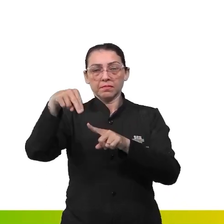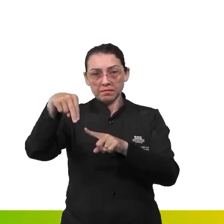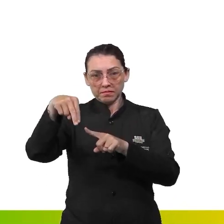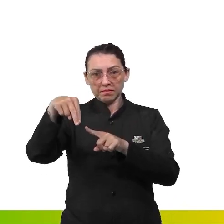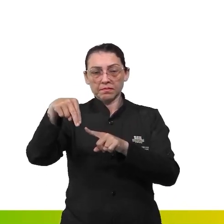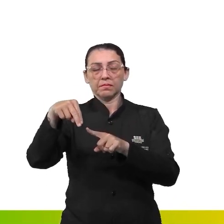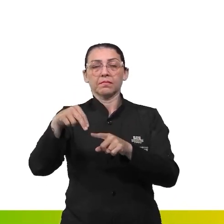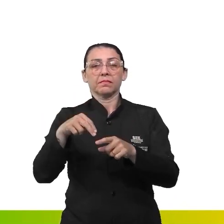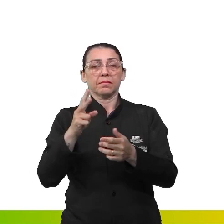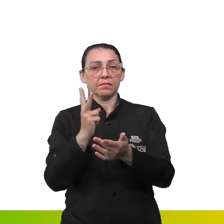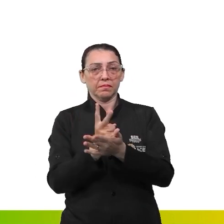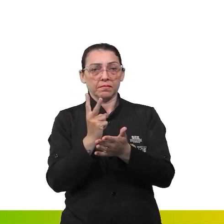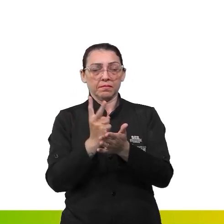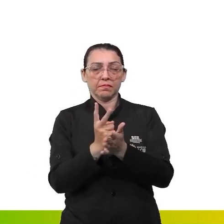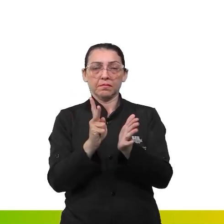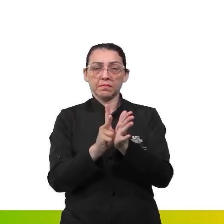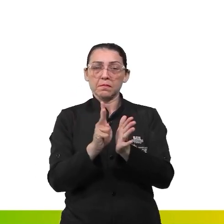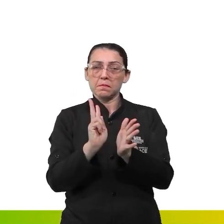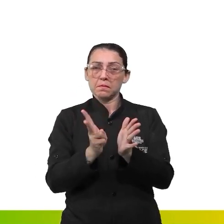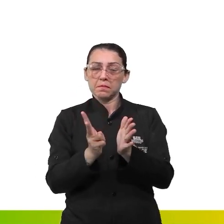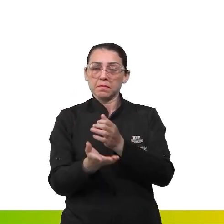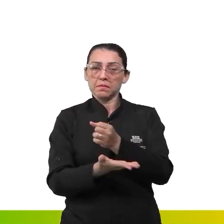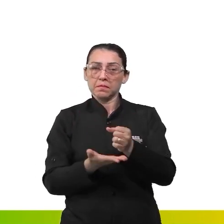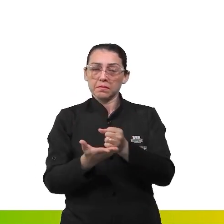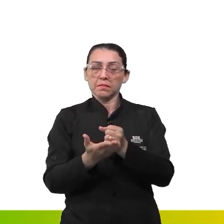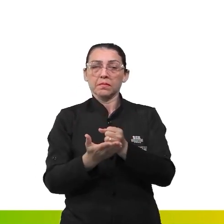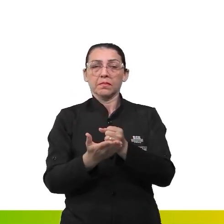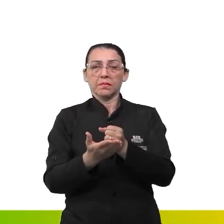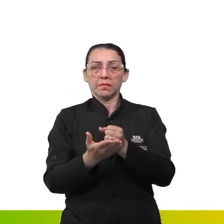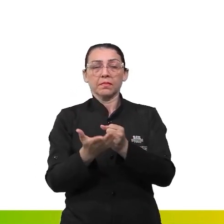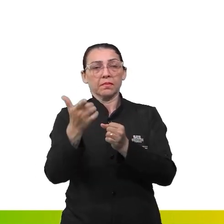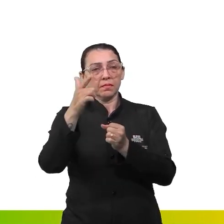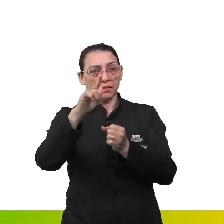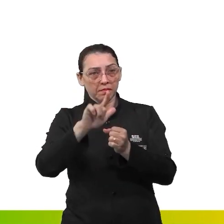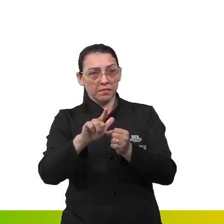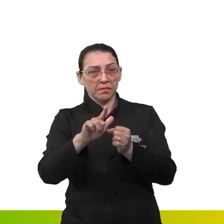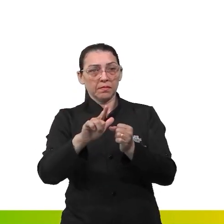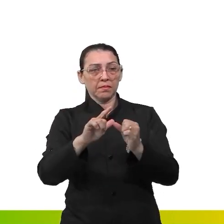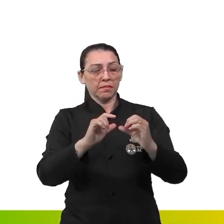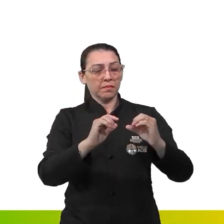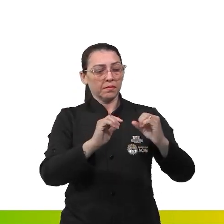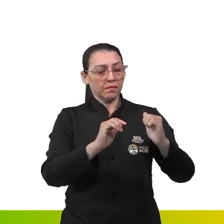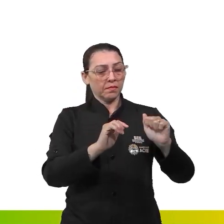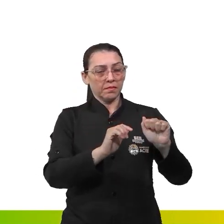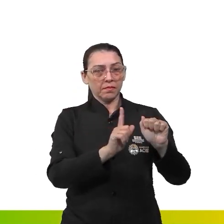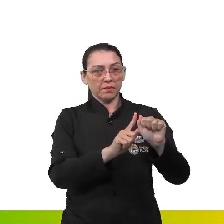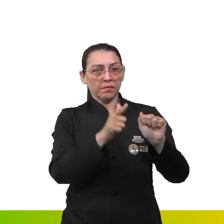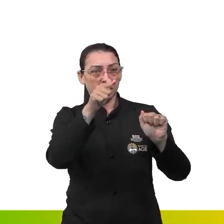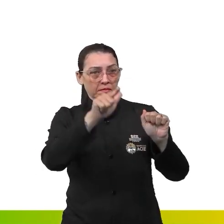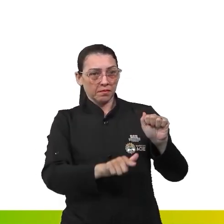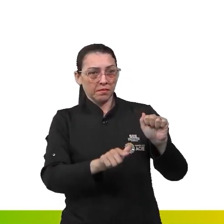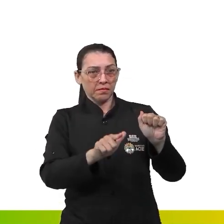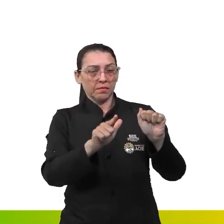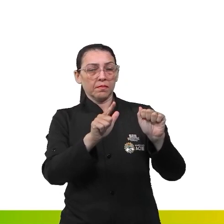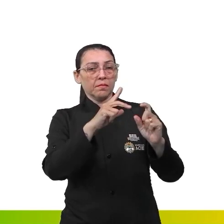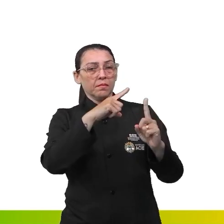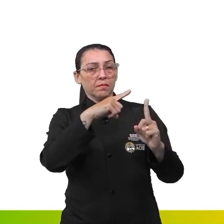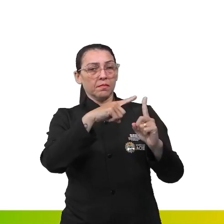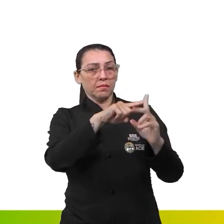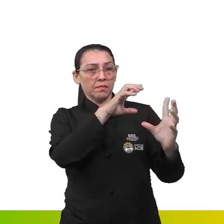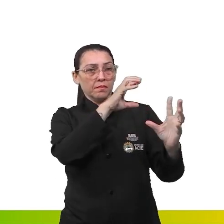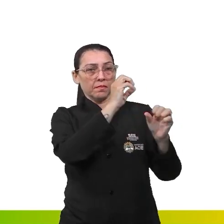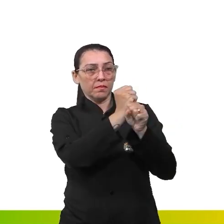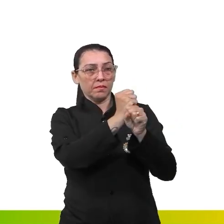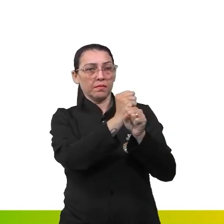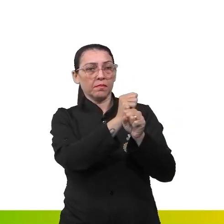quando você tem produtos de mesma potência, você repete a potência e soma os expoentes. Aqui eu tenho